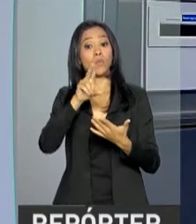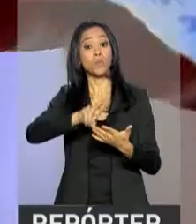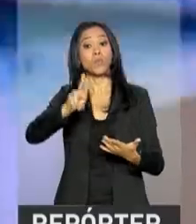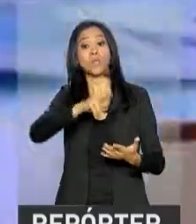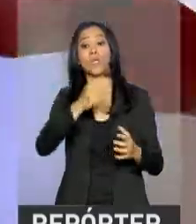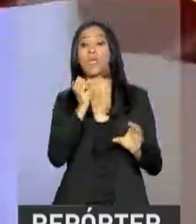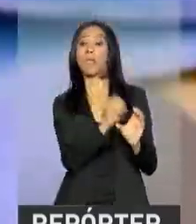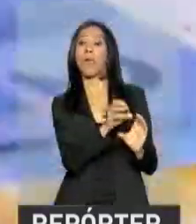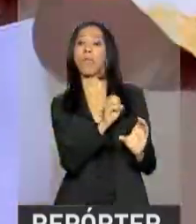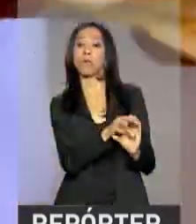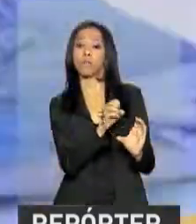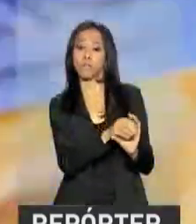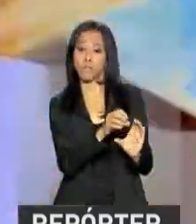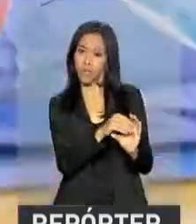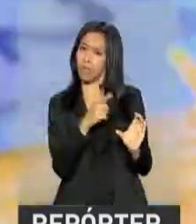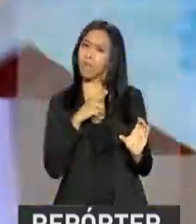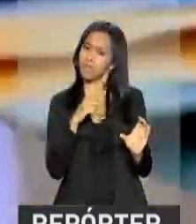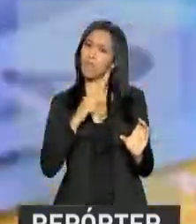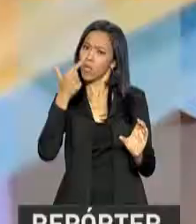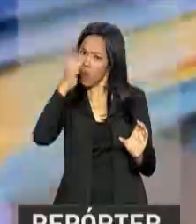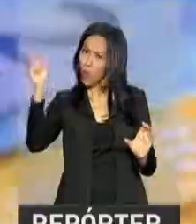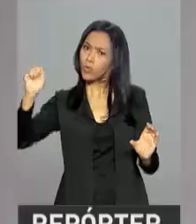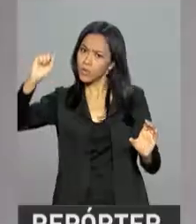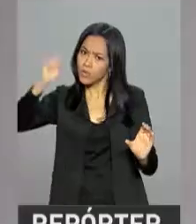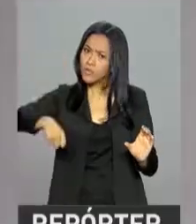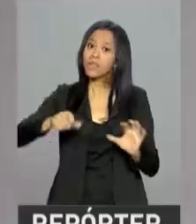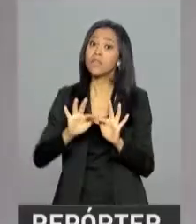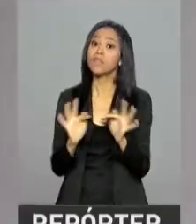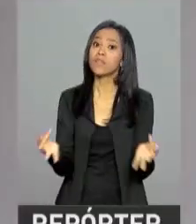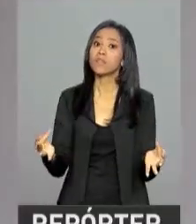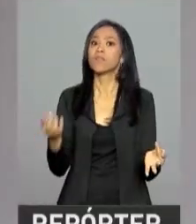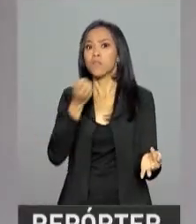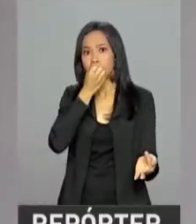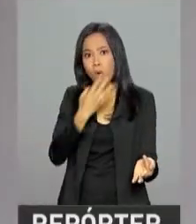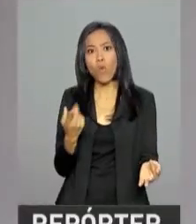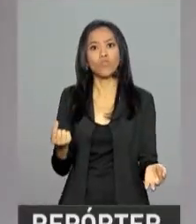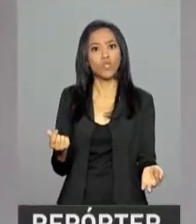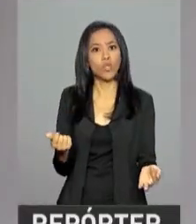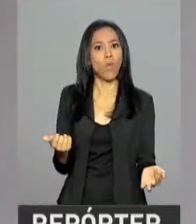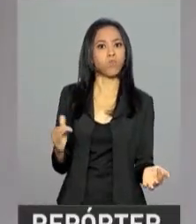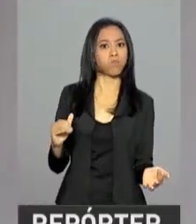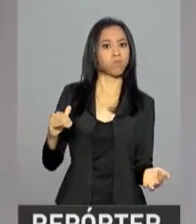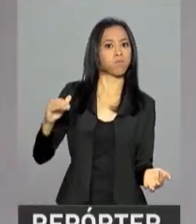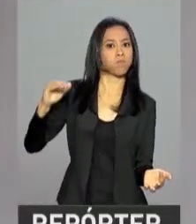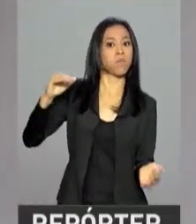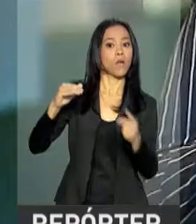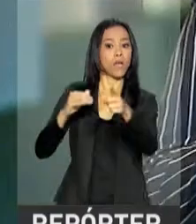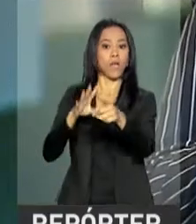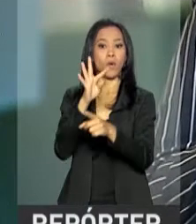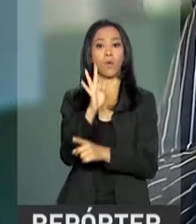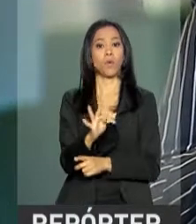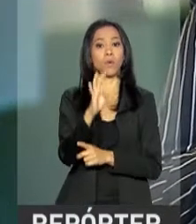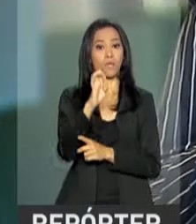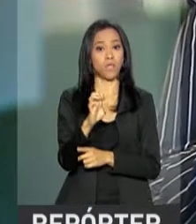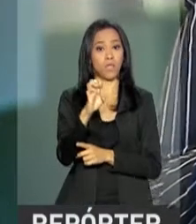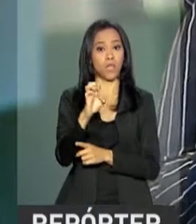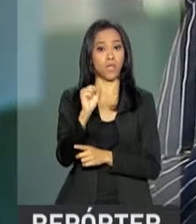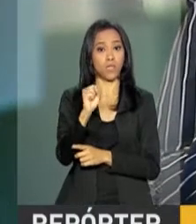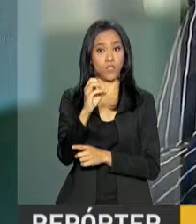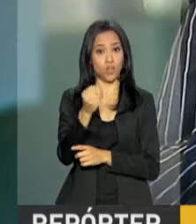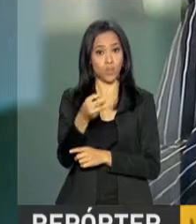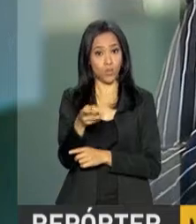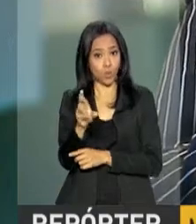poupança mas há uma outra forma de investir simples que garante bons rendimentos o tesouro direto tesouro direto